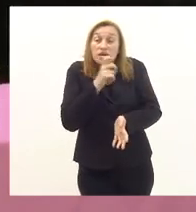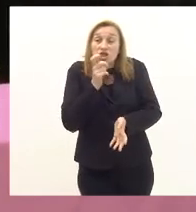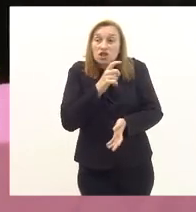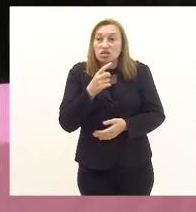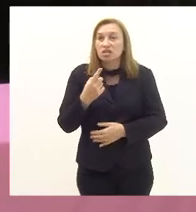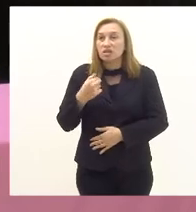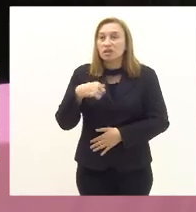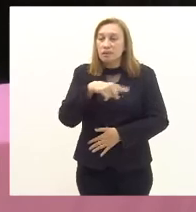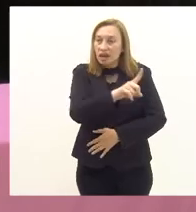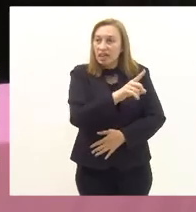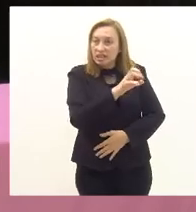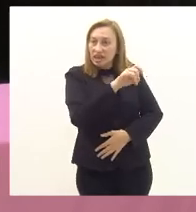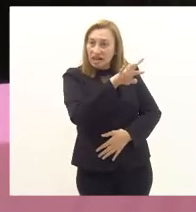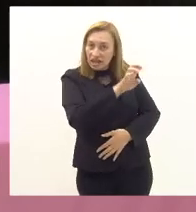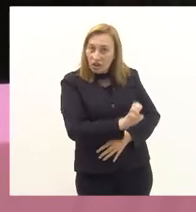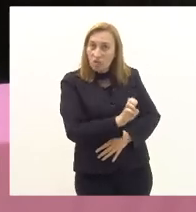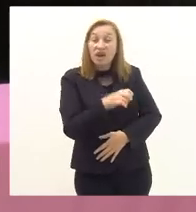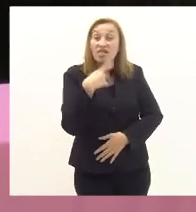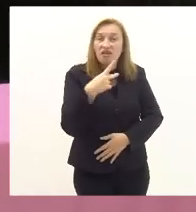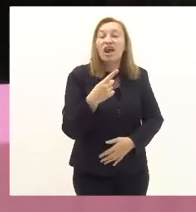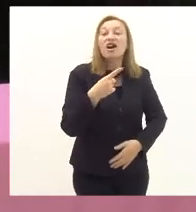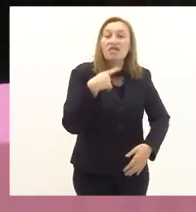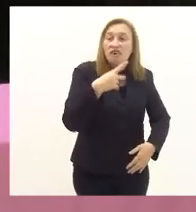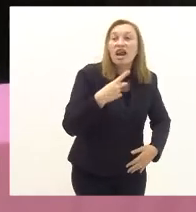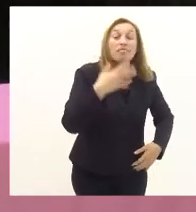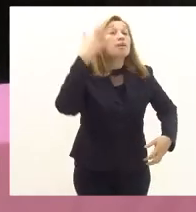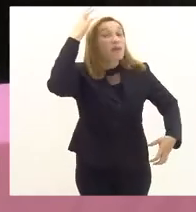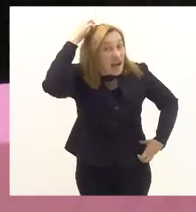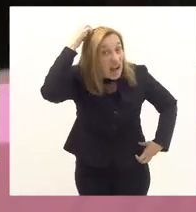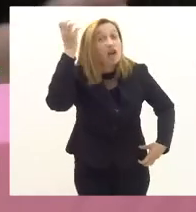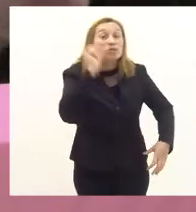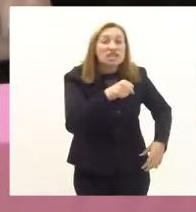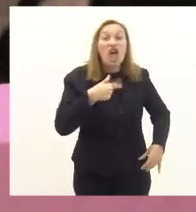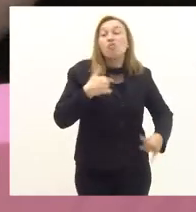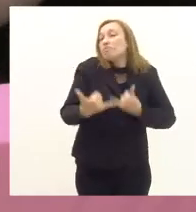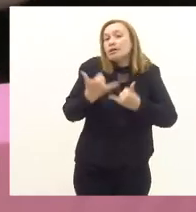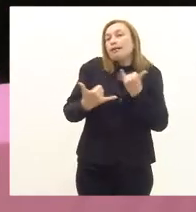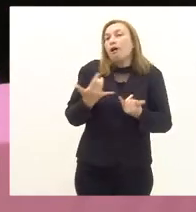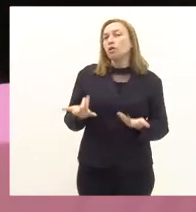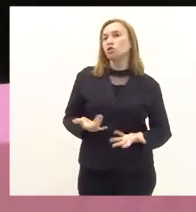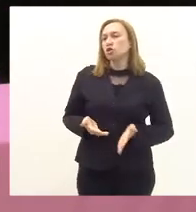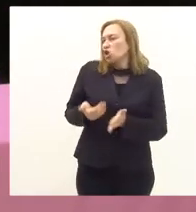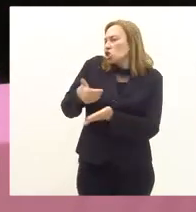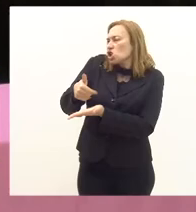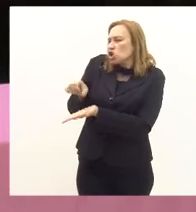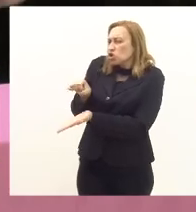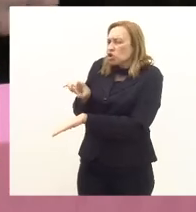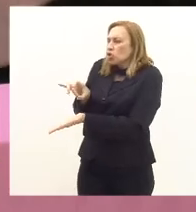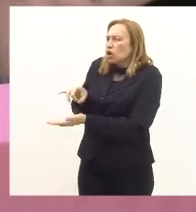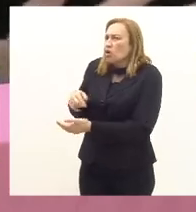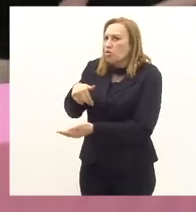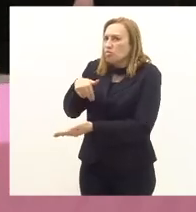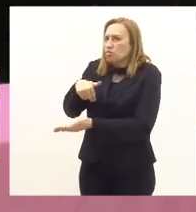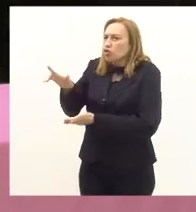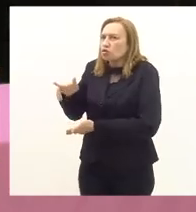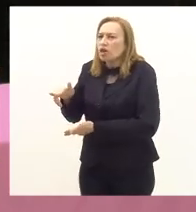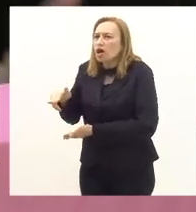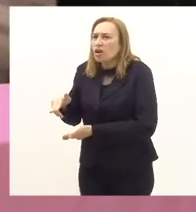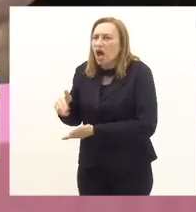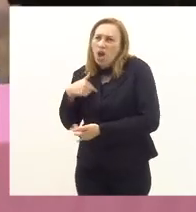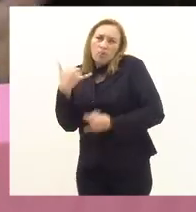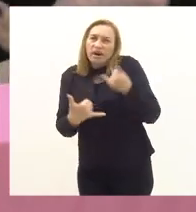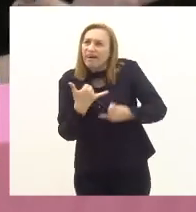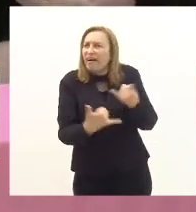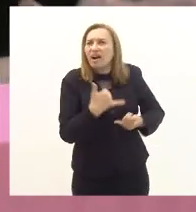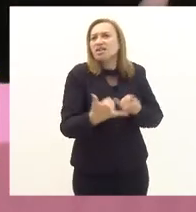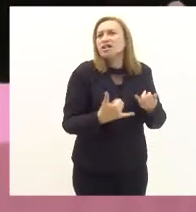Chamei de macaco, sim. Qual o problema? Eu estava brincando. Eu joguei, chutei aquilo ali, mas eu estou brincando, como